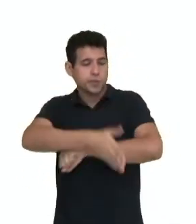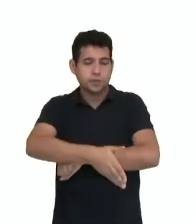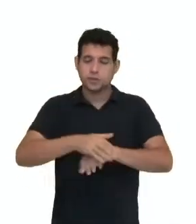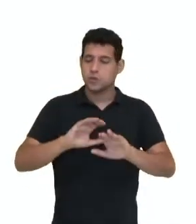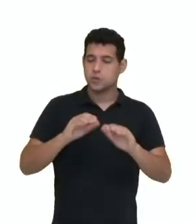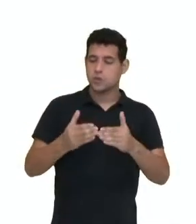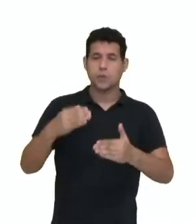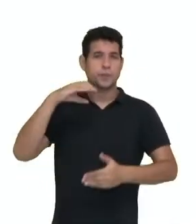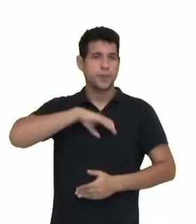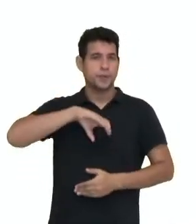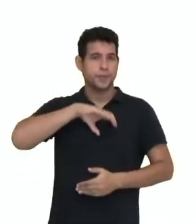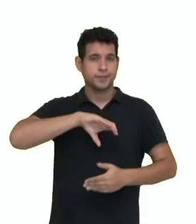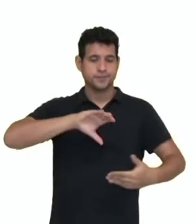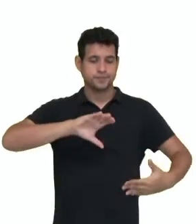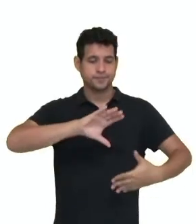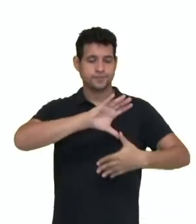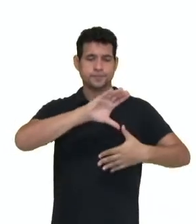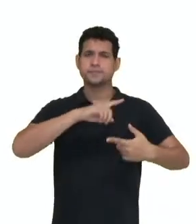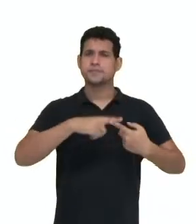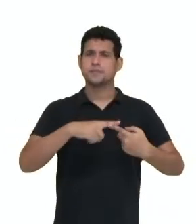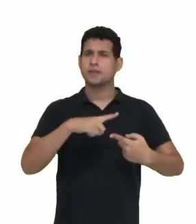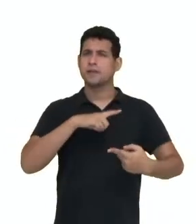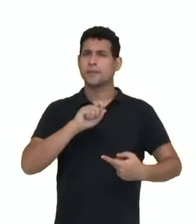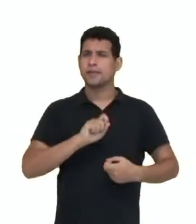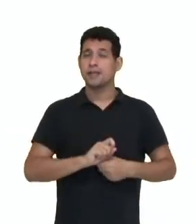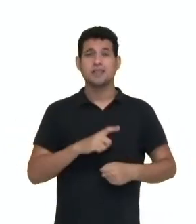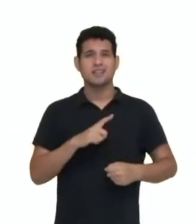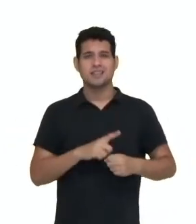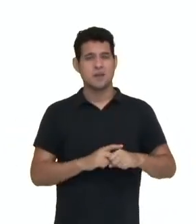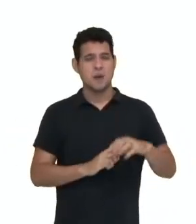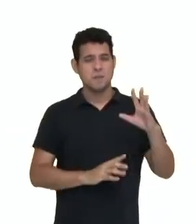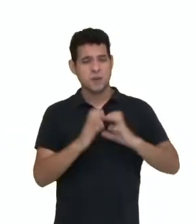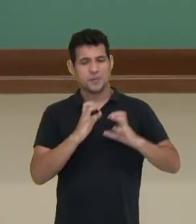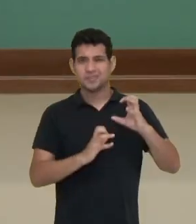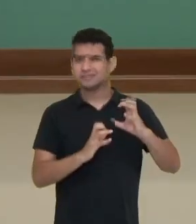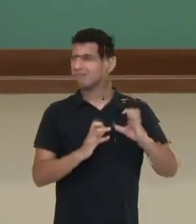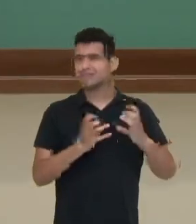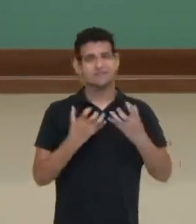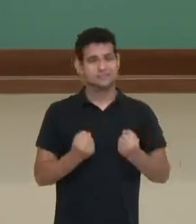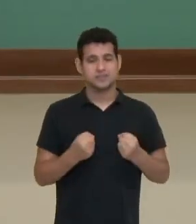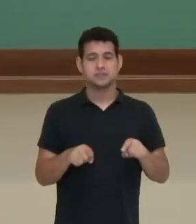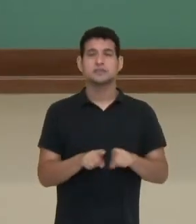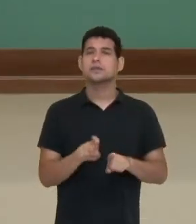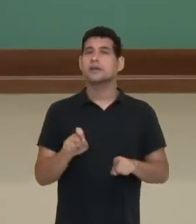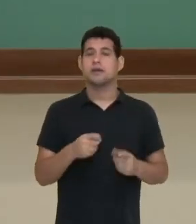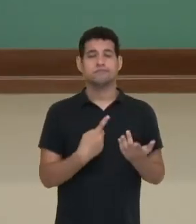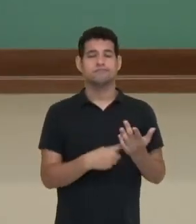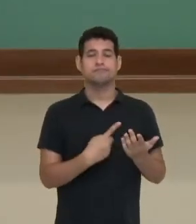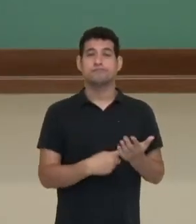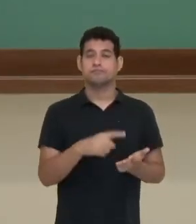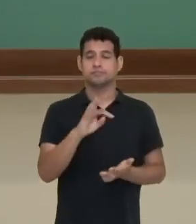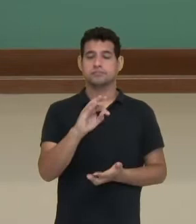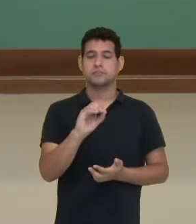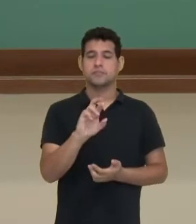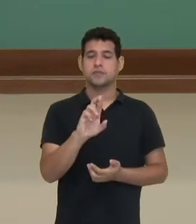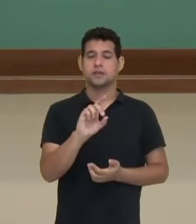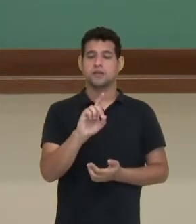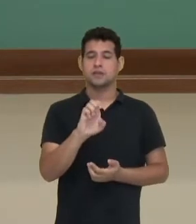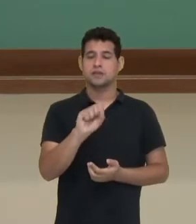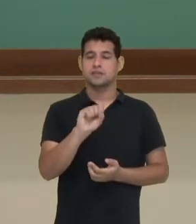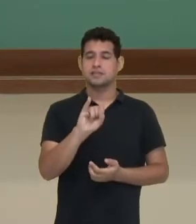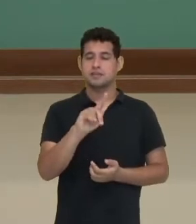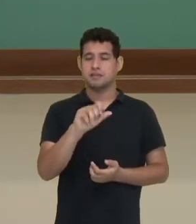colônias portuguesas na América, porque havia ali uma discussão de não aceitação com relação ao Tratado de Tordesilhas, né?